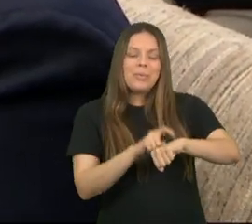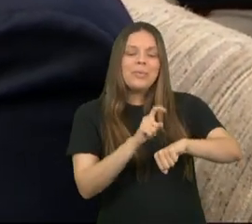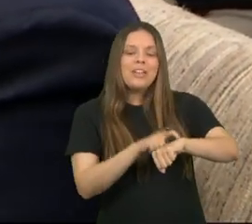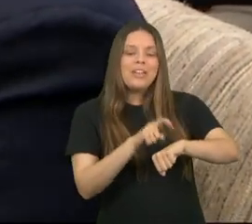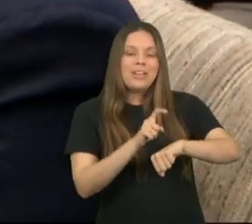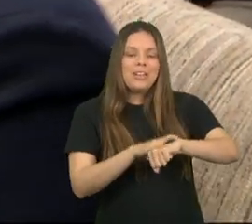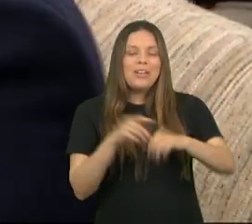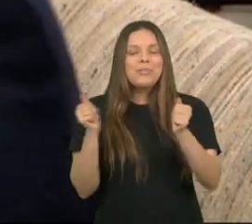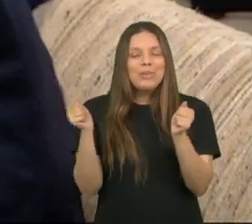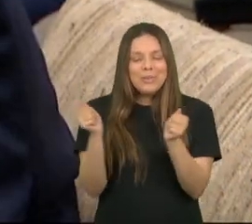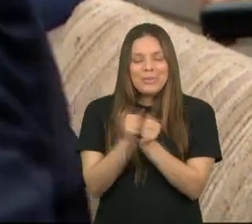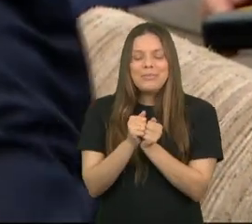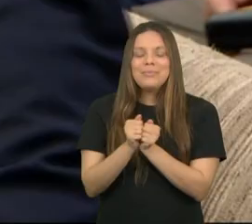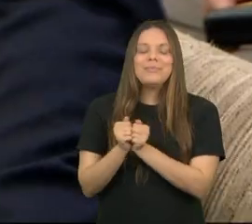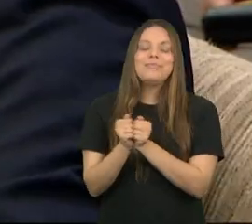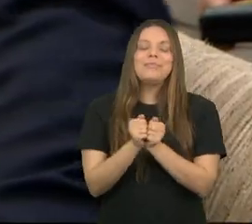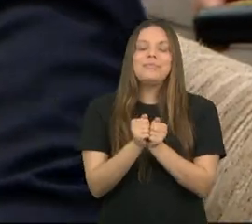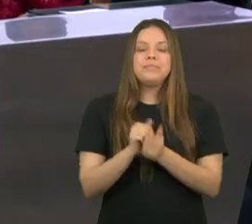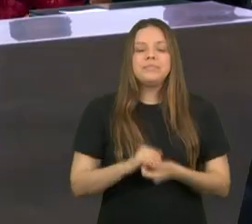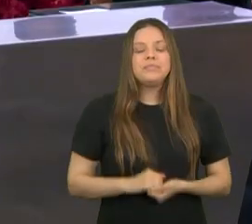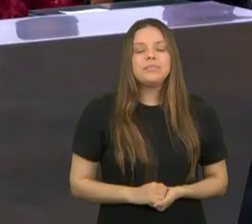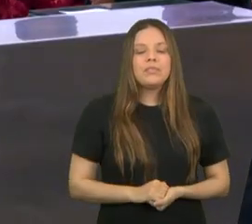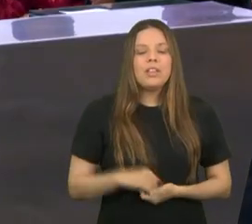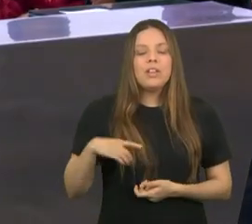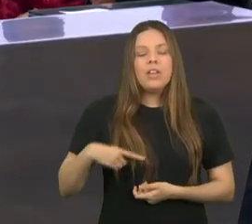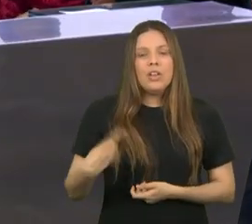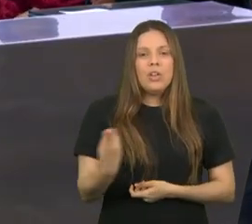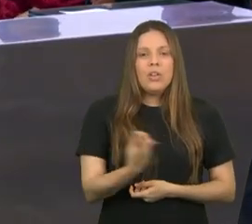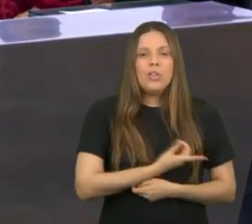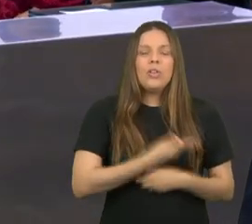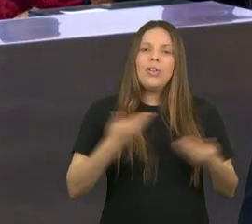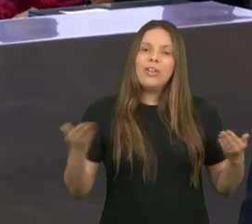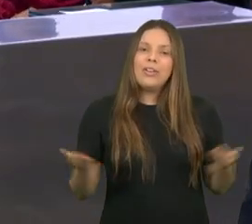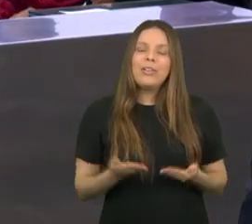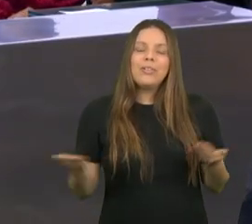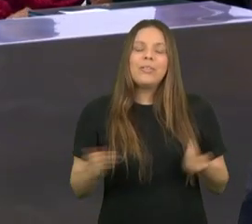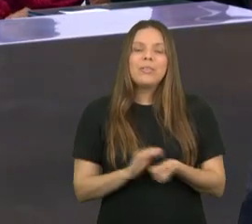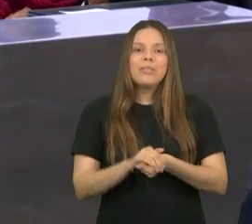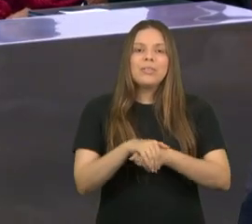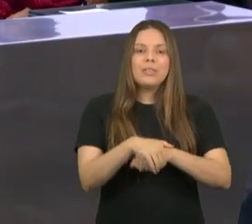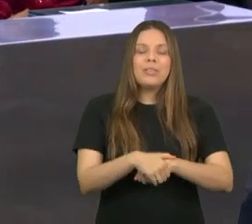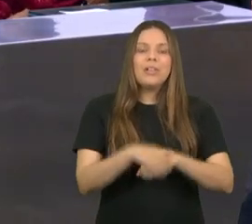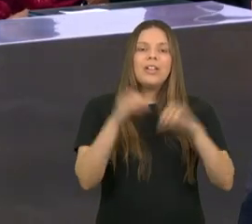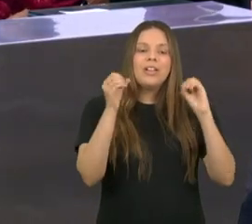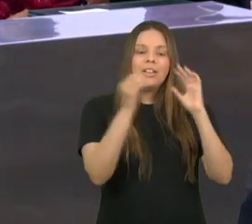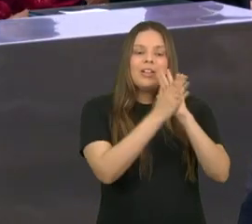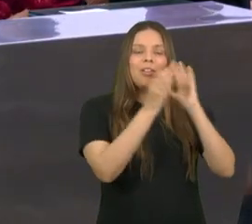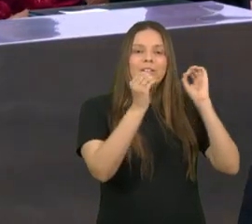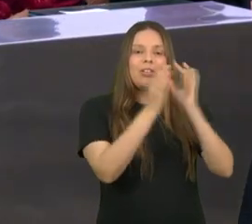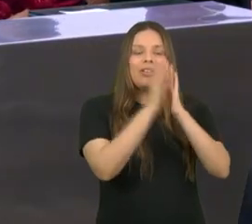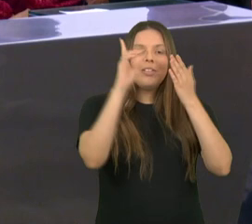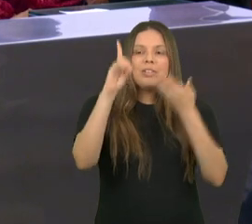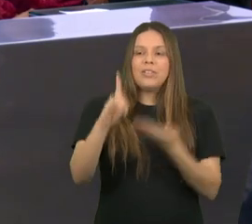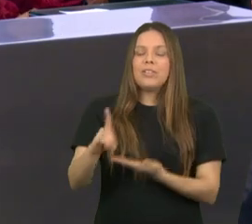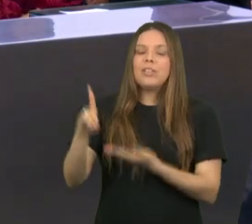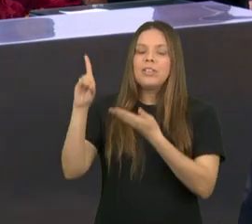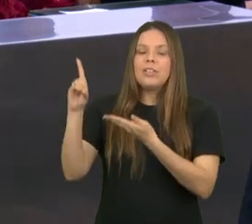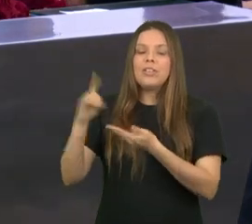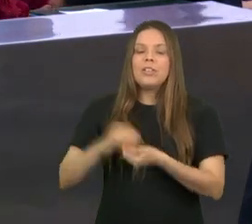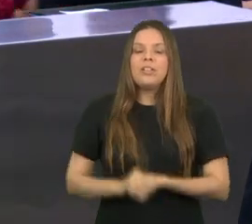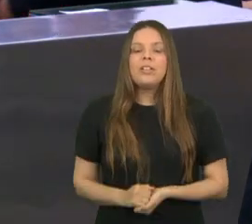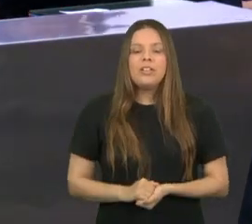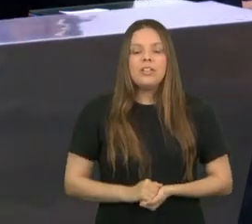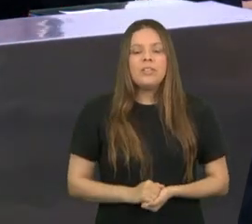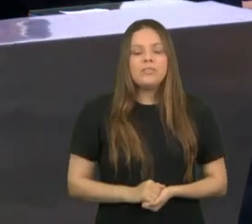nosso. E nós vamos nesta noite louvar a Deus. Amém? Pai, o senhor pode estar no meio, por